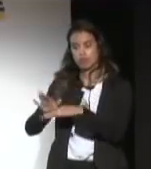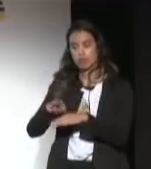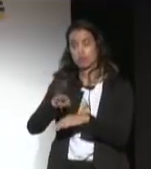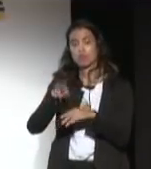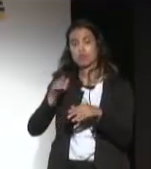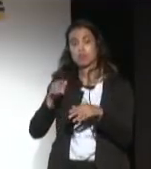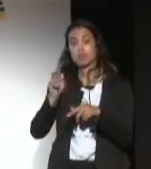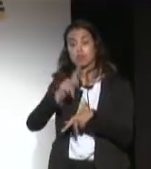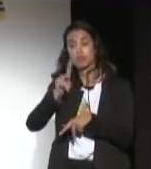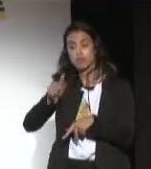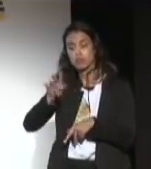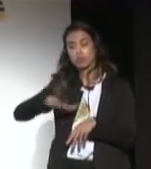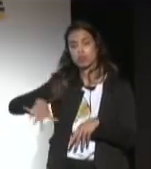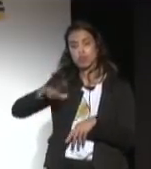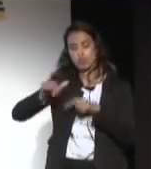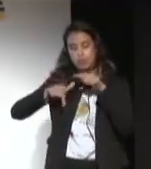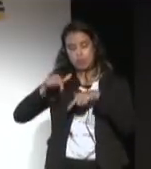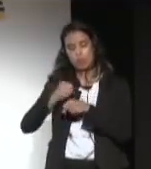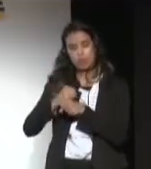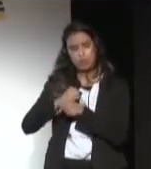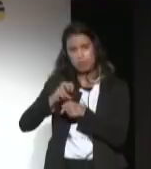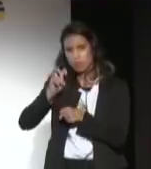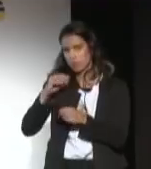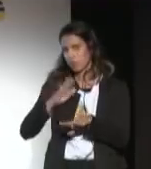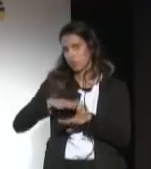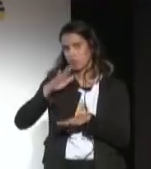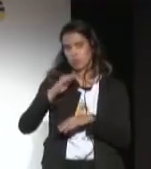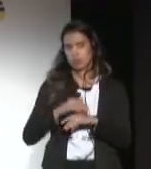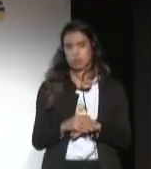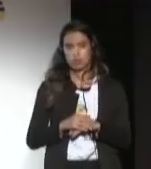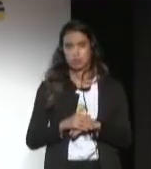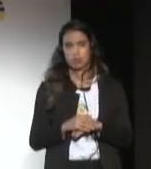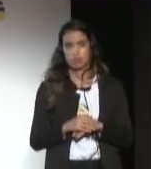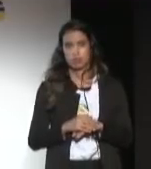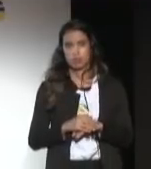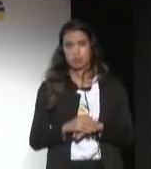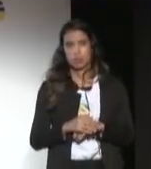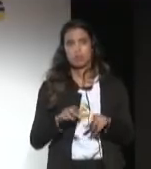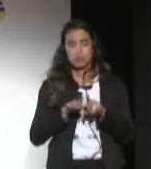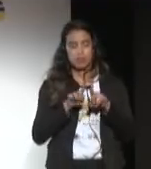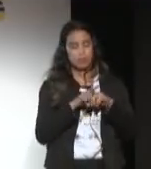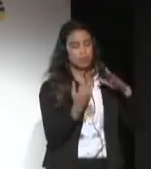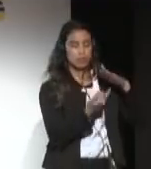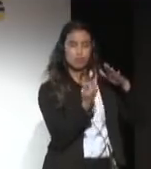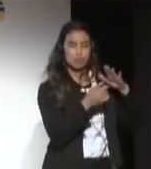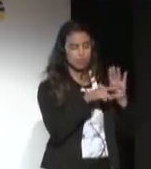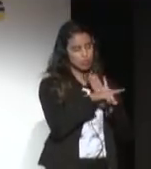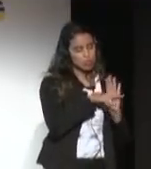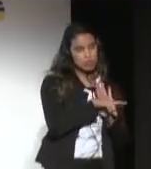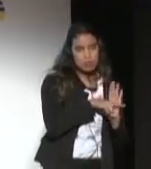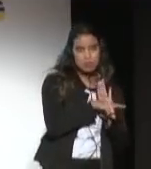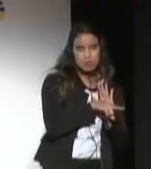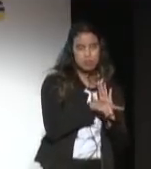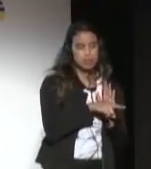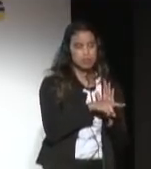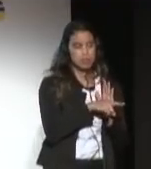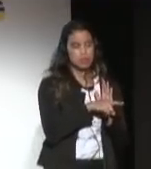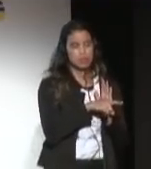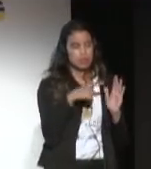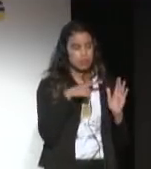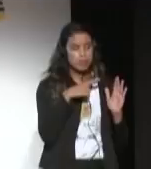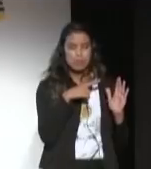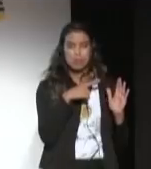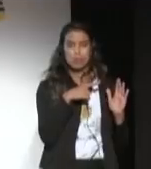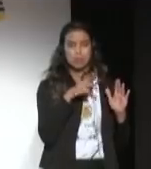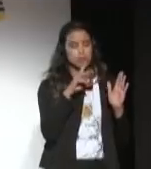E, finalmente, desenvolvimento profissional eficiente. Nós fizemos um estudo no Instituto de Pesquisa sobre os programas de